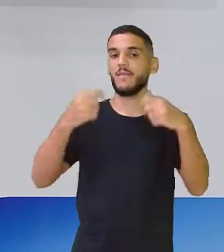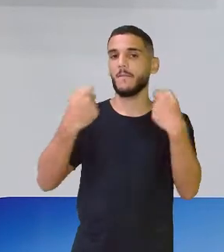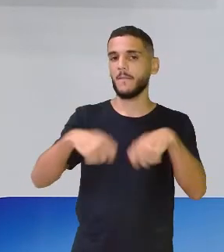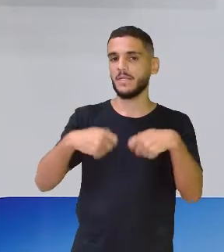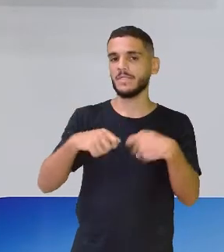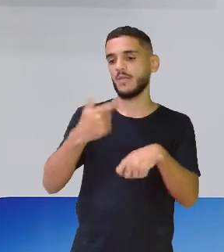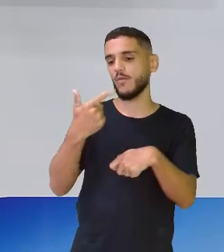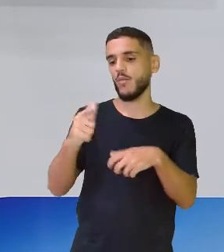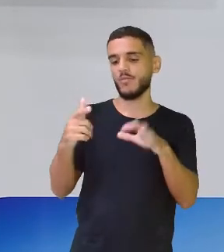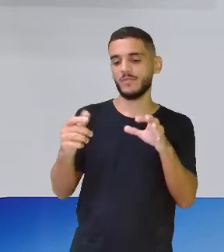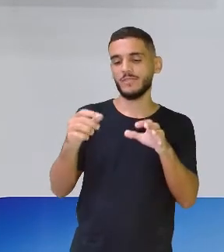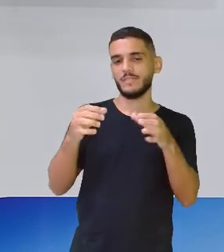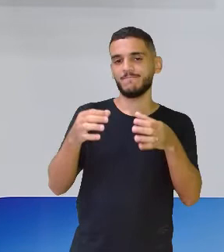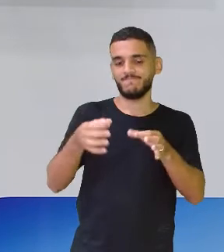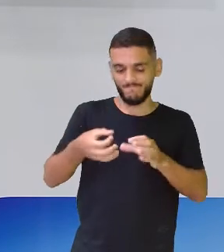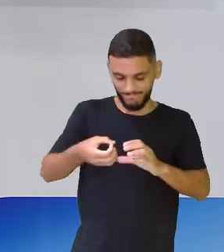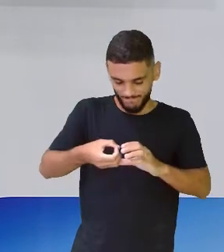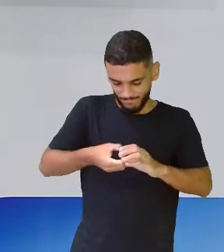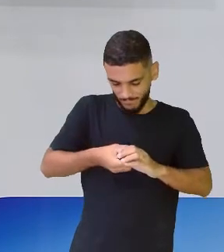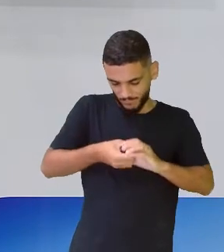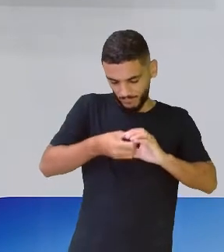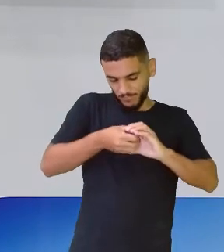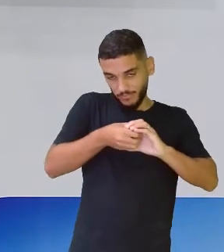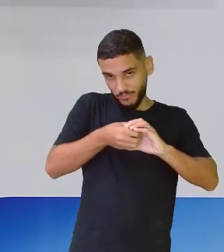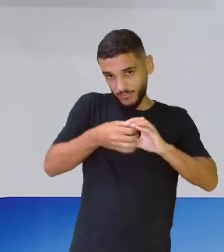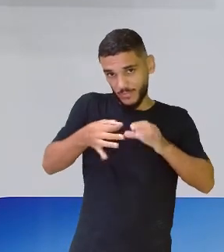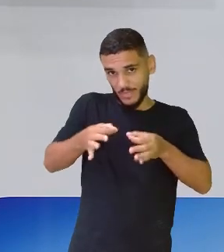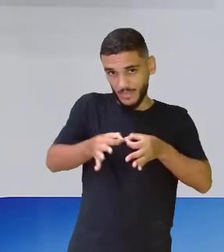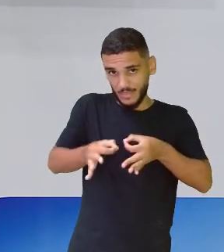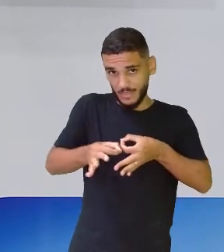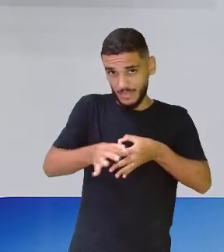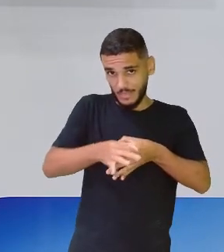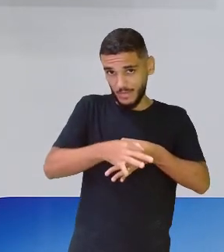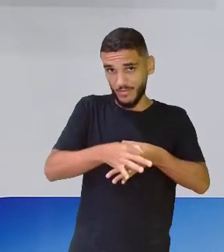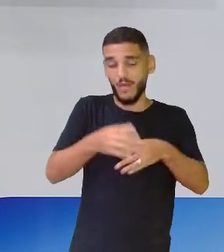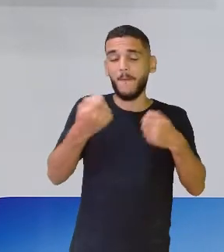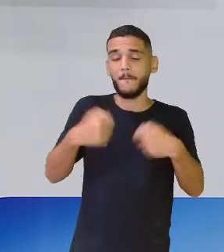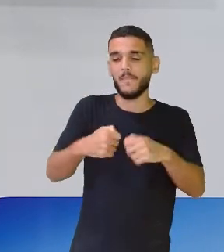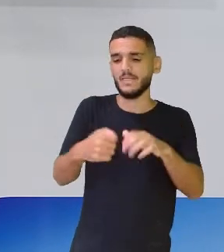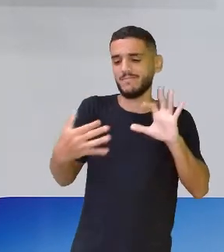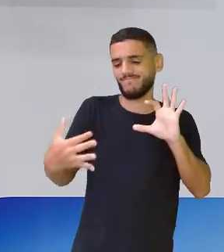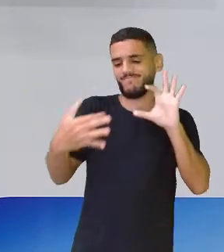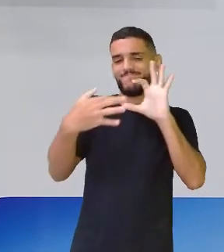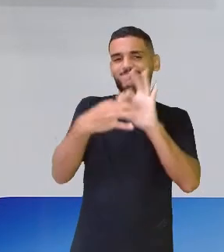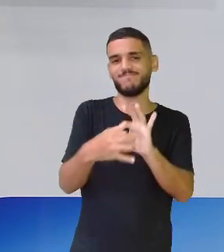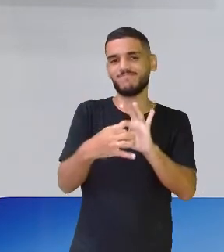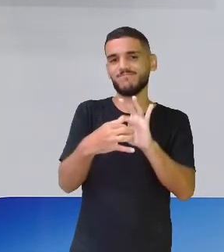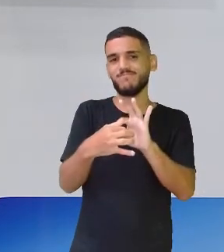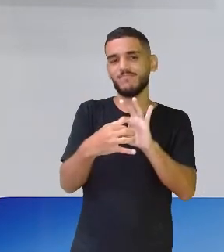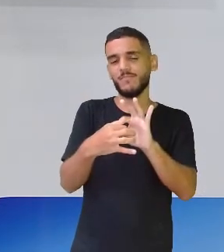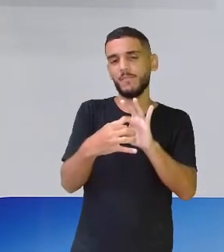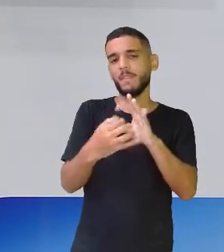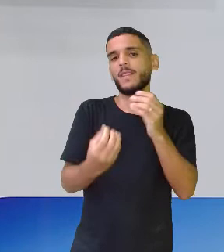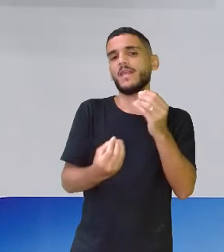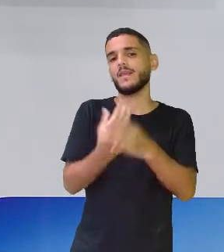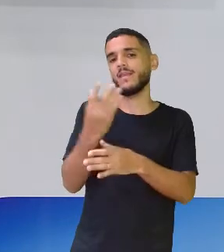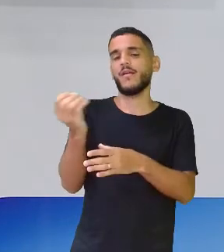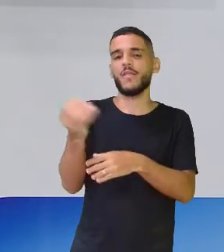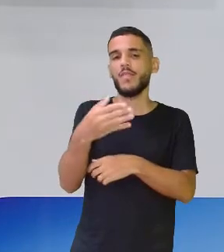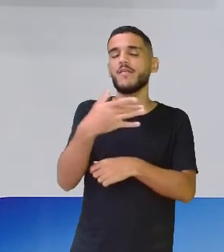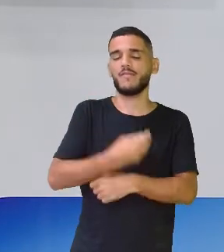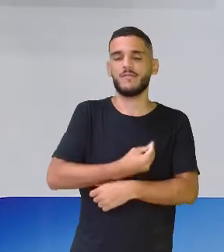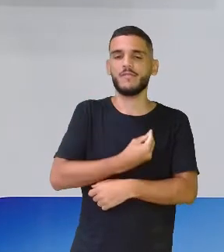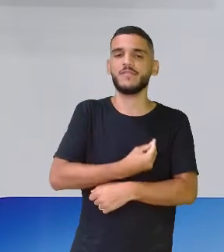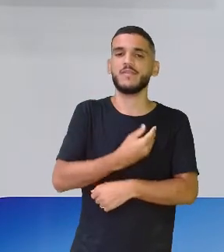outra célula, a célula feminina precisa da masculina, e a masculina precisa da feminina, para poder formar uma nova vida,